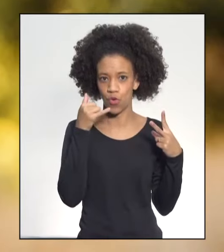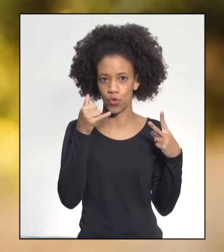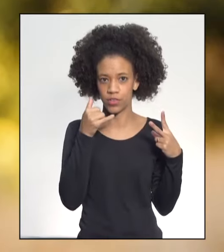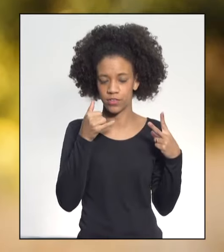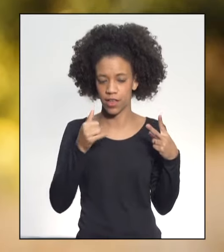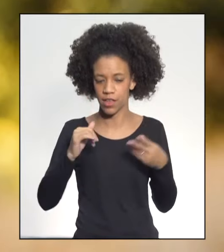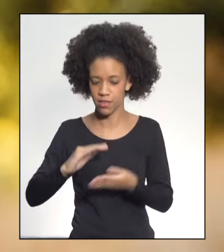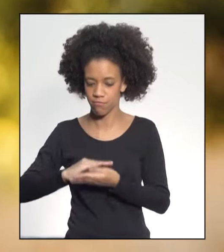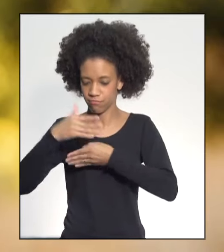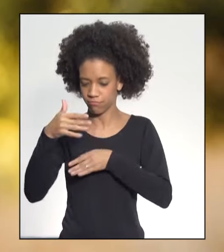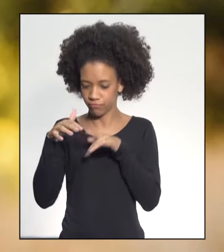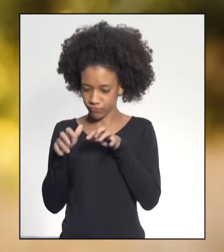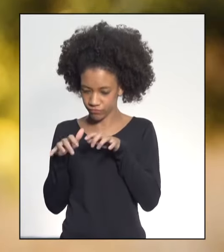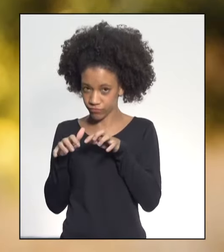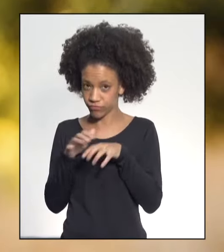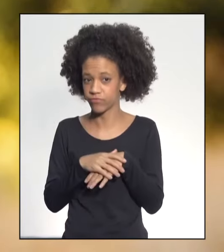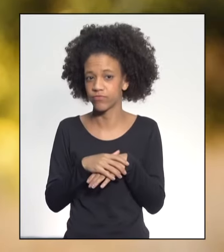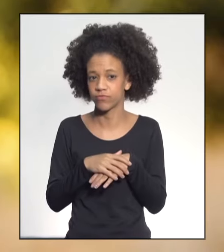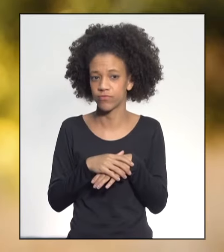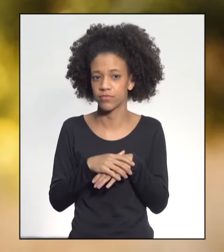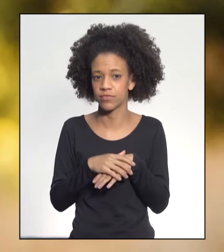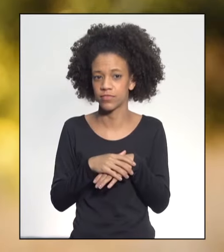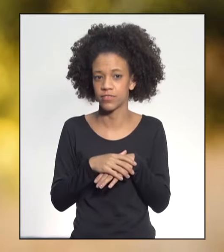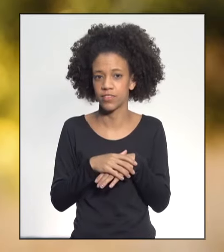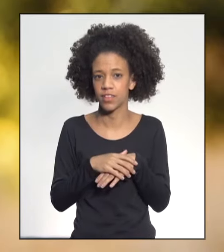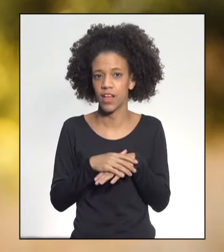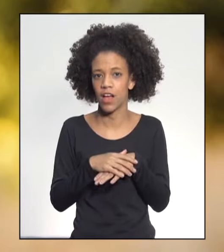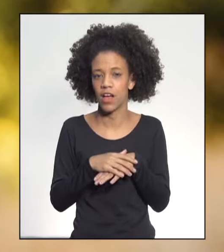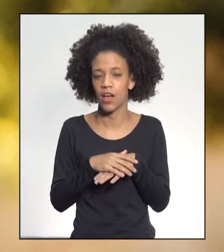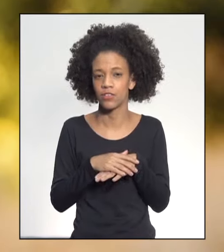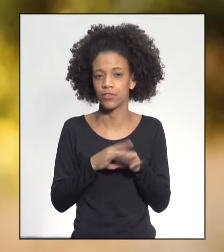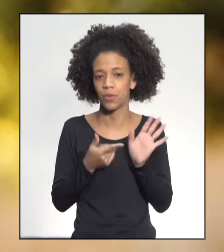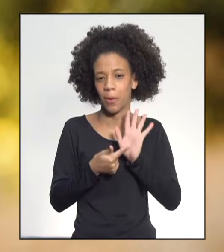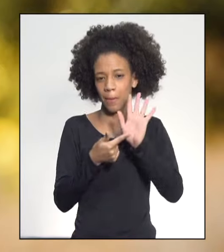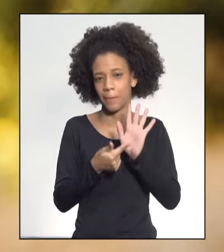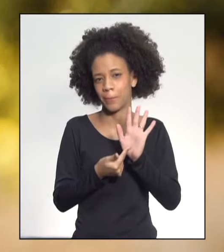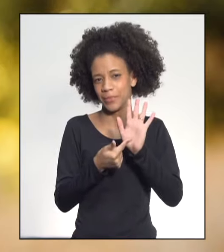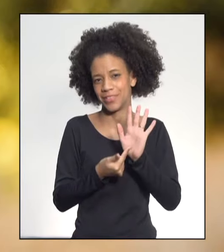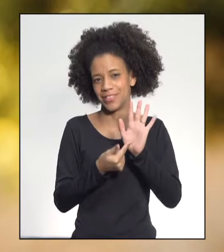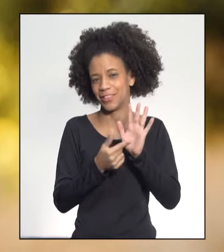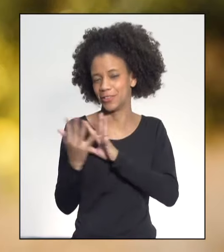com dois aqui também. Já estou cheia aqui, Diego. Estou mostrando tudo aqui, ó.